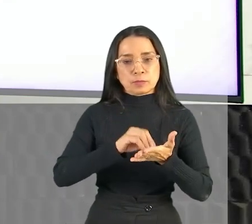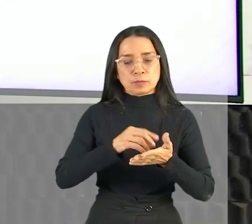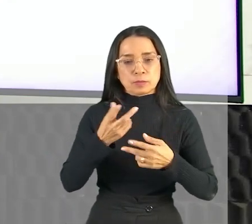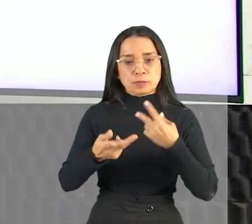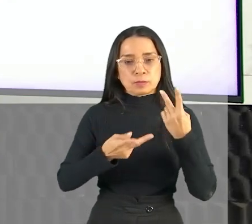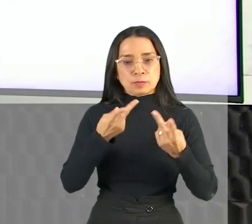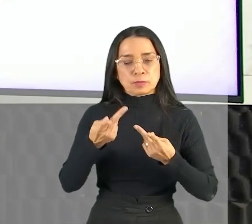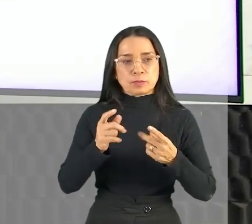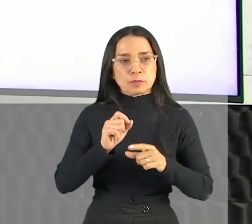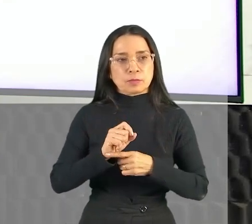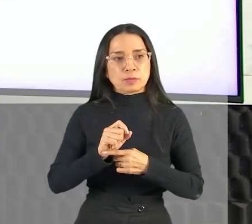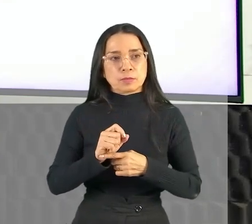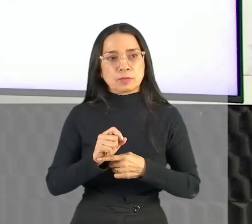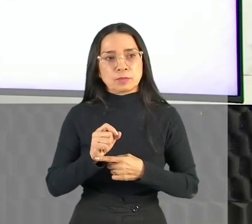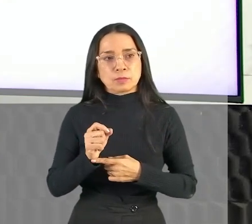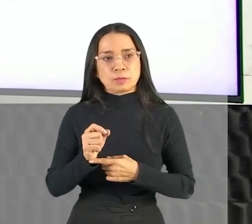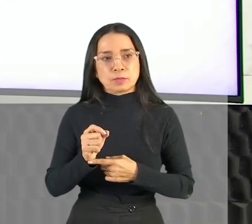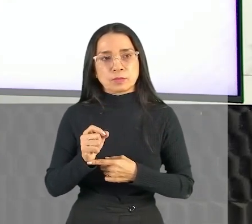ela. A